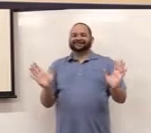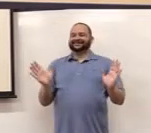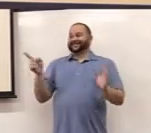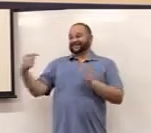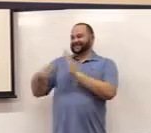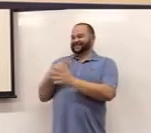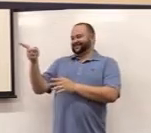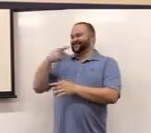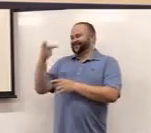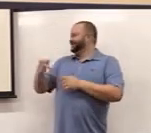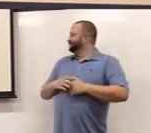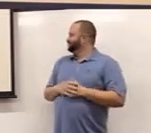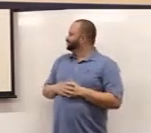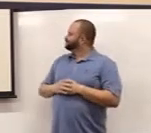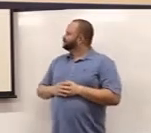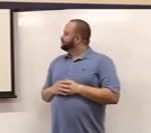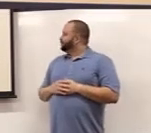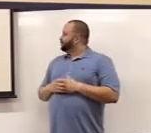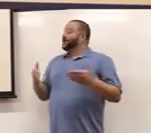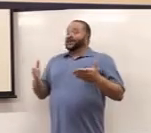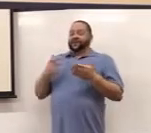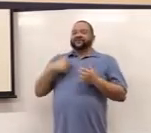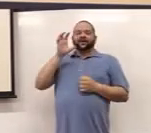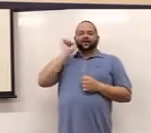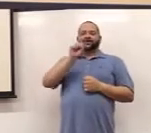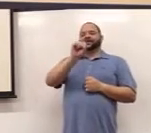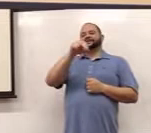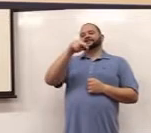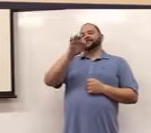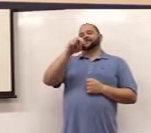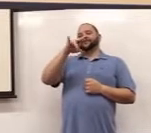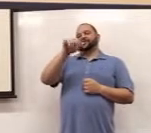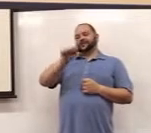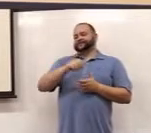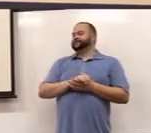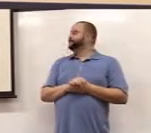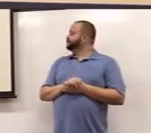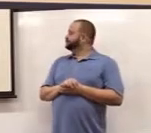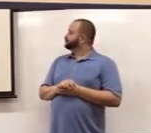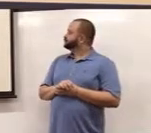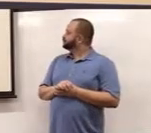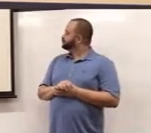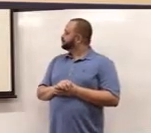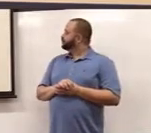coisa. Apesar da gente estar indo ouvir uma música nova, a gente vai ouvir uma sinfonia, que é uma música que tem uma